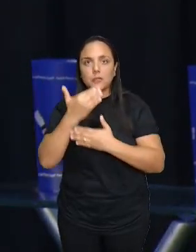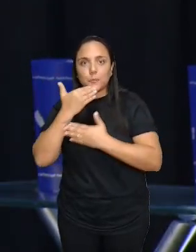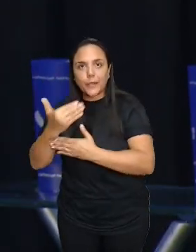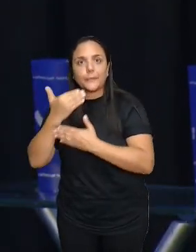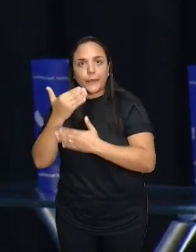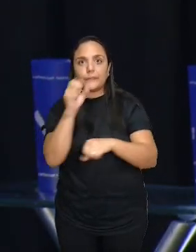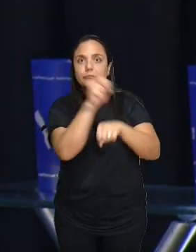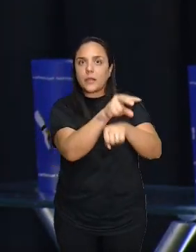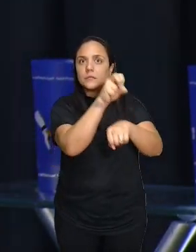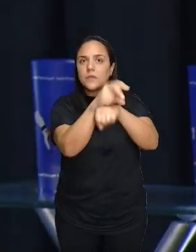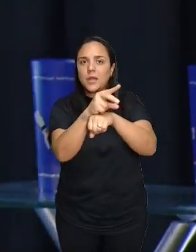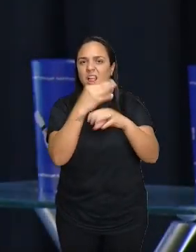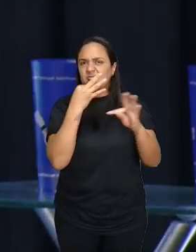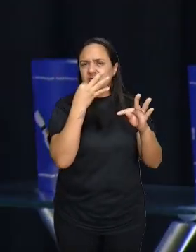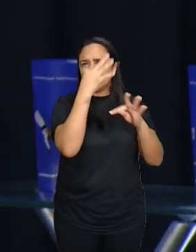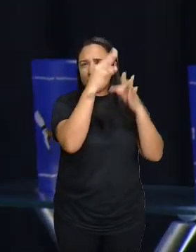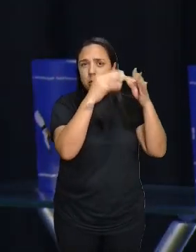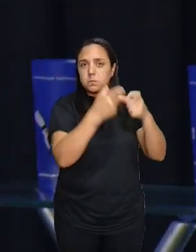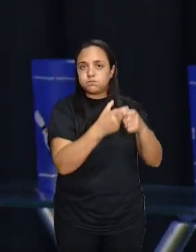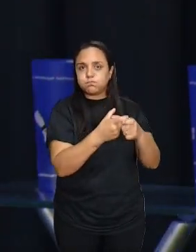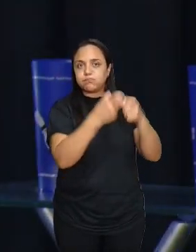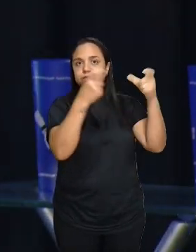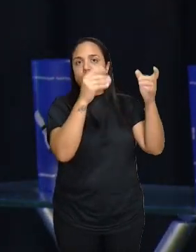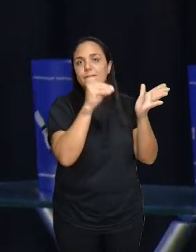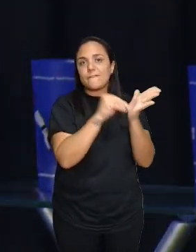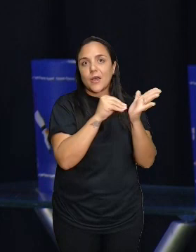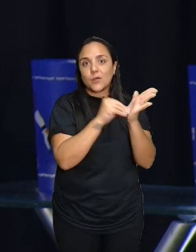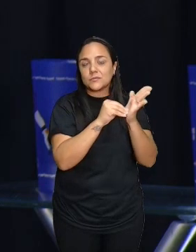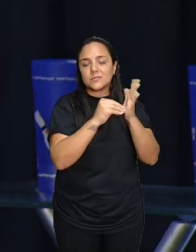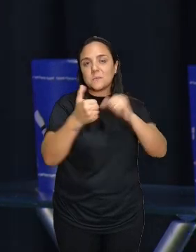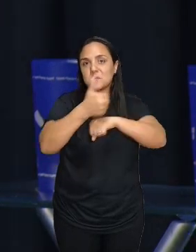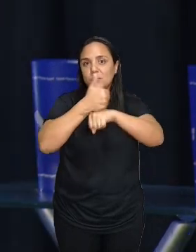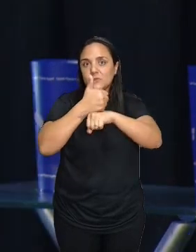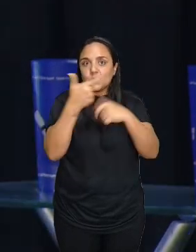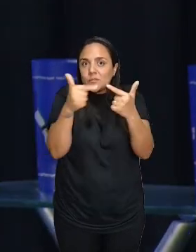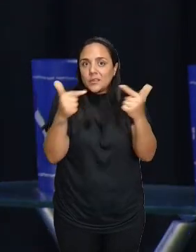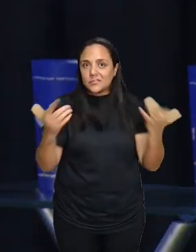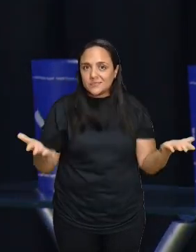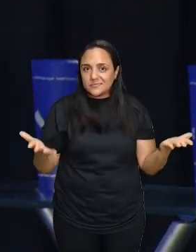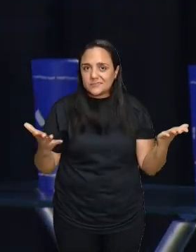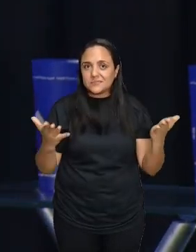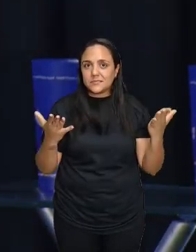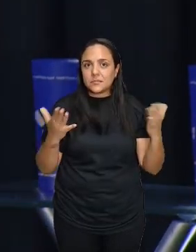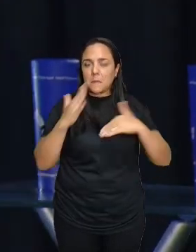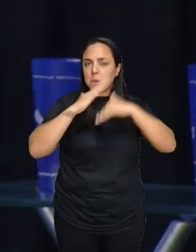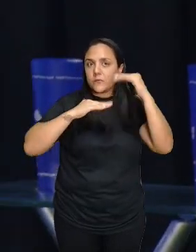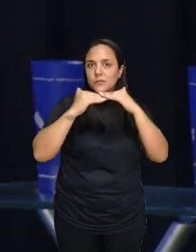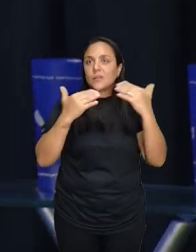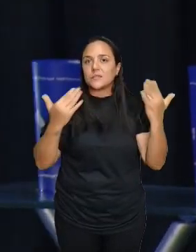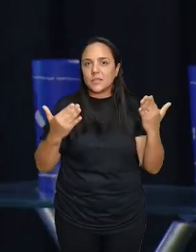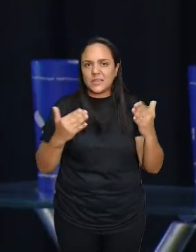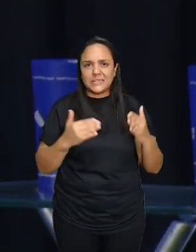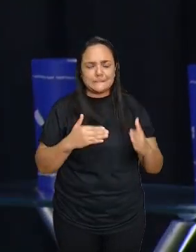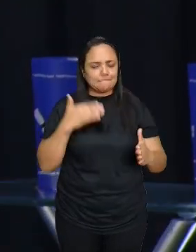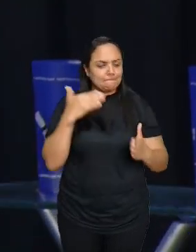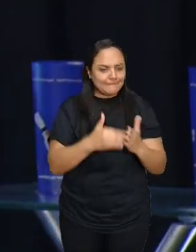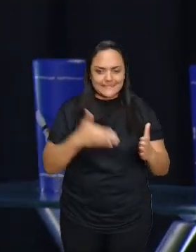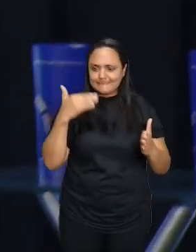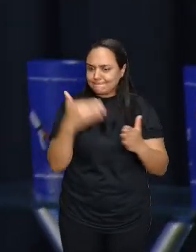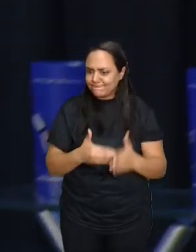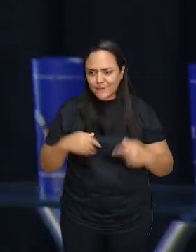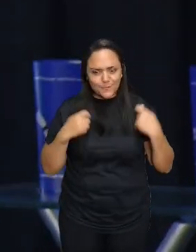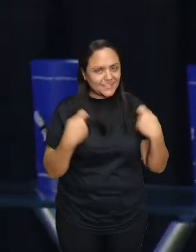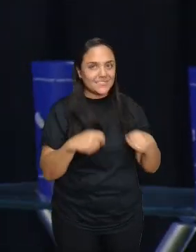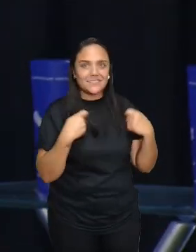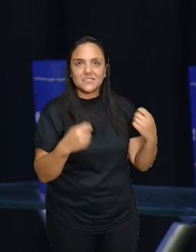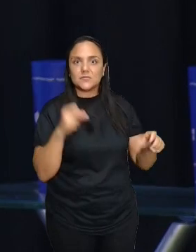que tecnologia é onde mais falta mão de obra, e a gente vê justamente como você falou, as empresas batendo cabeça, brigando ali pela mão de obra